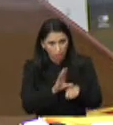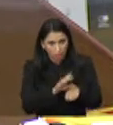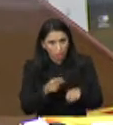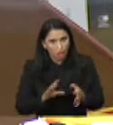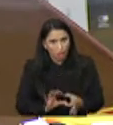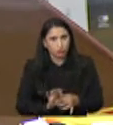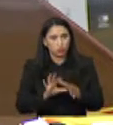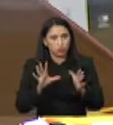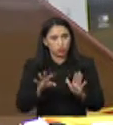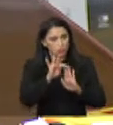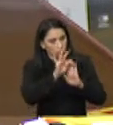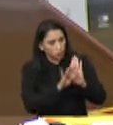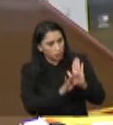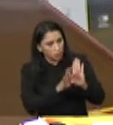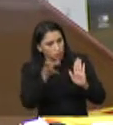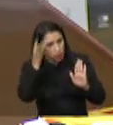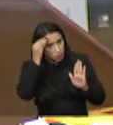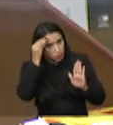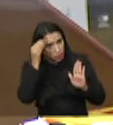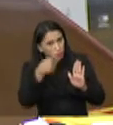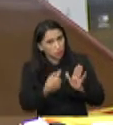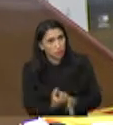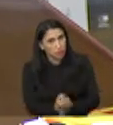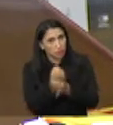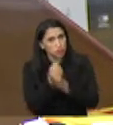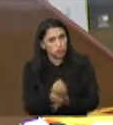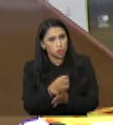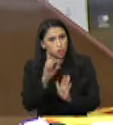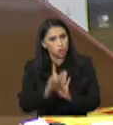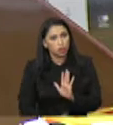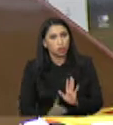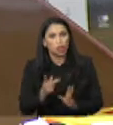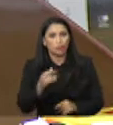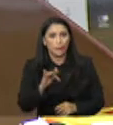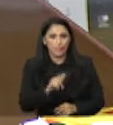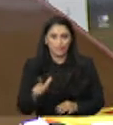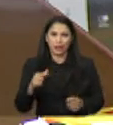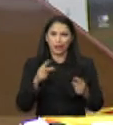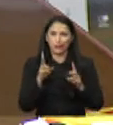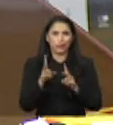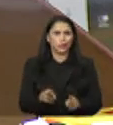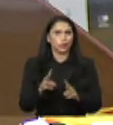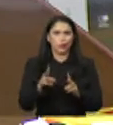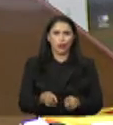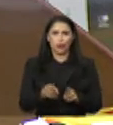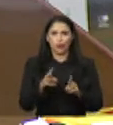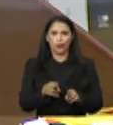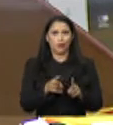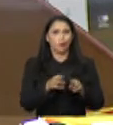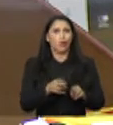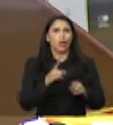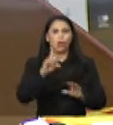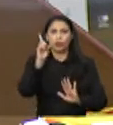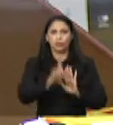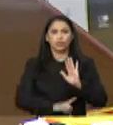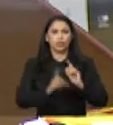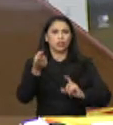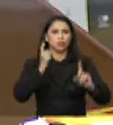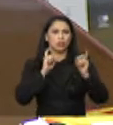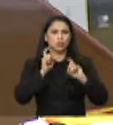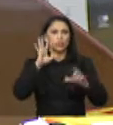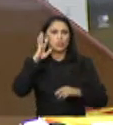República autoriza a exegese segundo a qual as garantias consideradas no direito penal devem ser igual extensivamente aplicáveis ao direito o